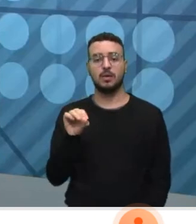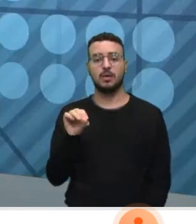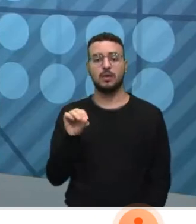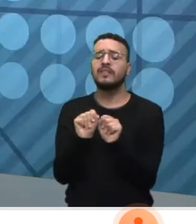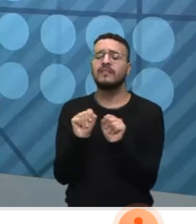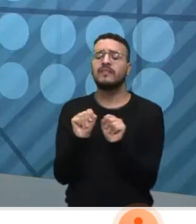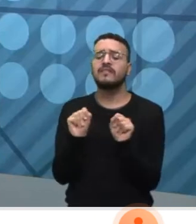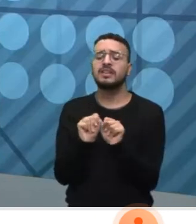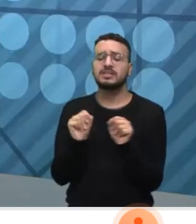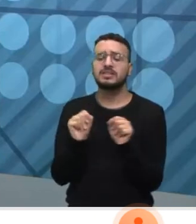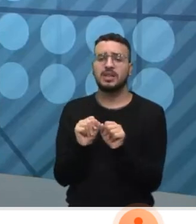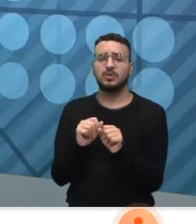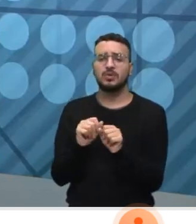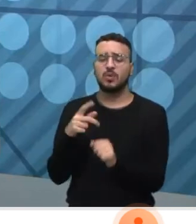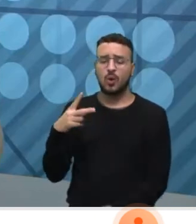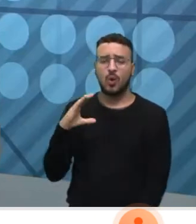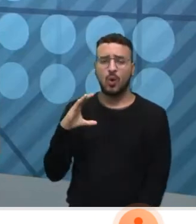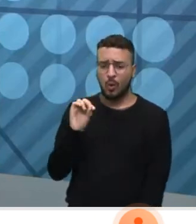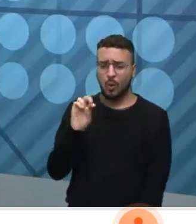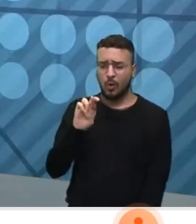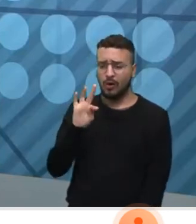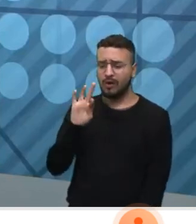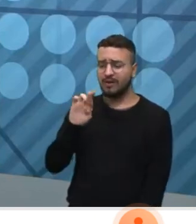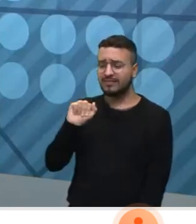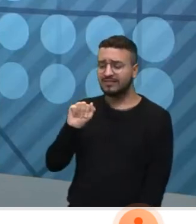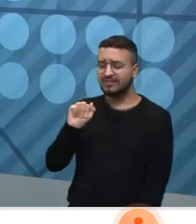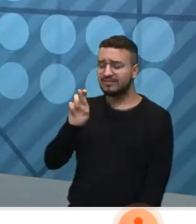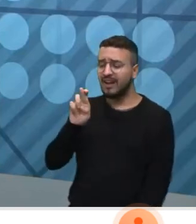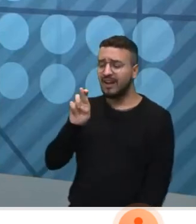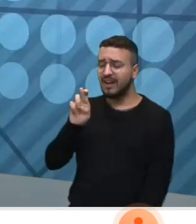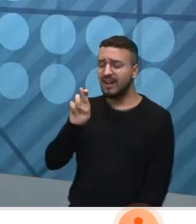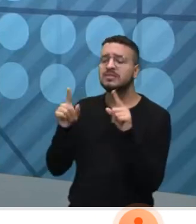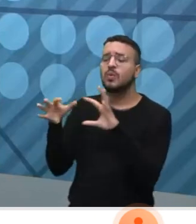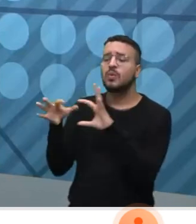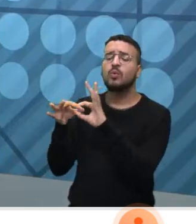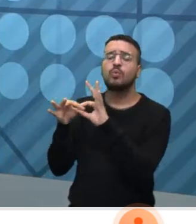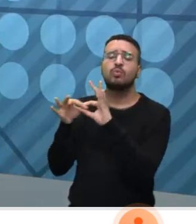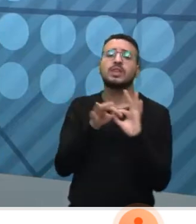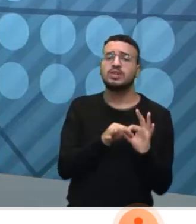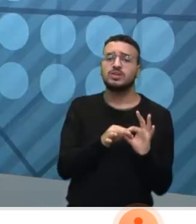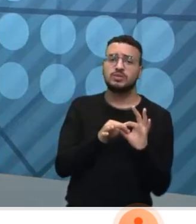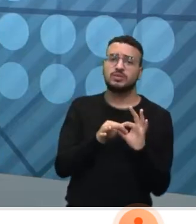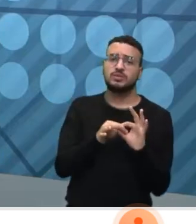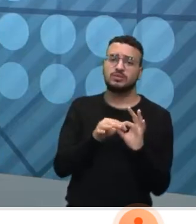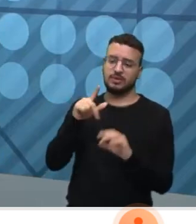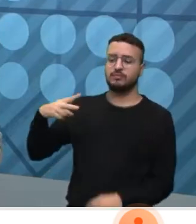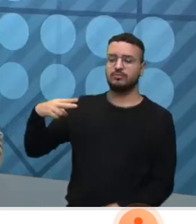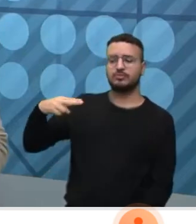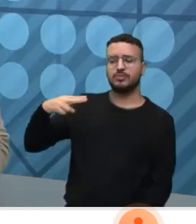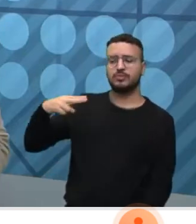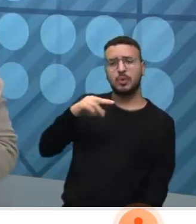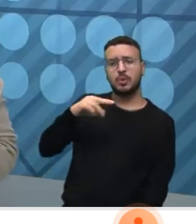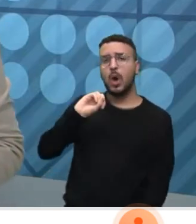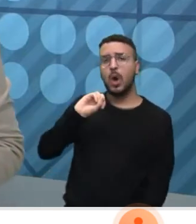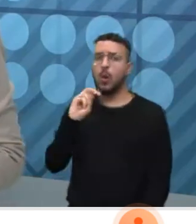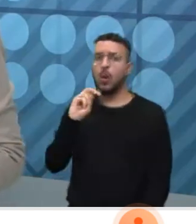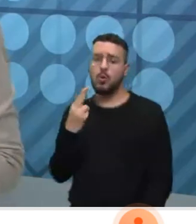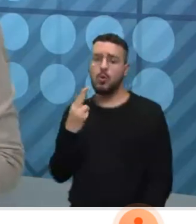cortando, o que ela está pegando, né? Você pega um telefone, é diferente de como você pega um bebê,